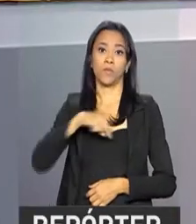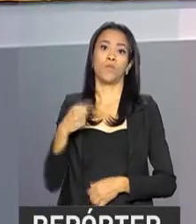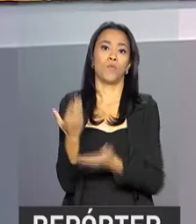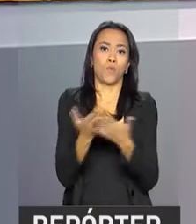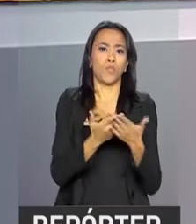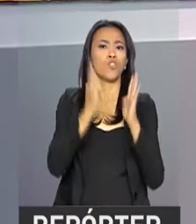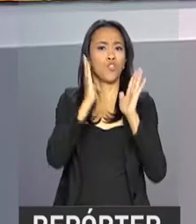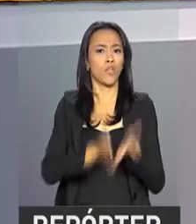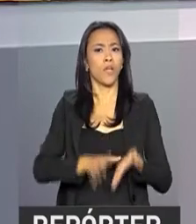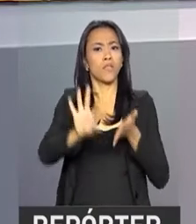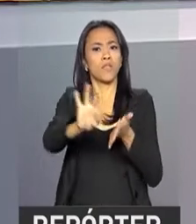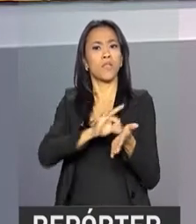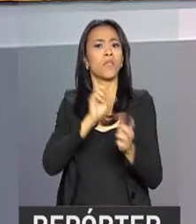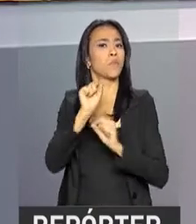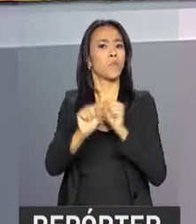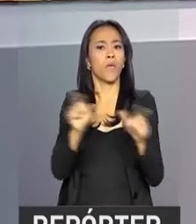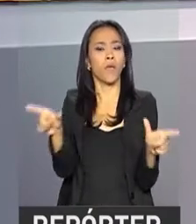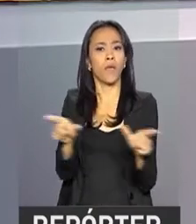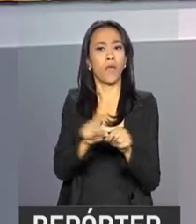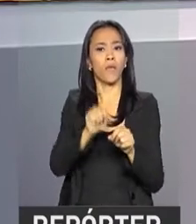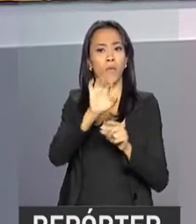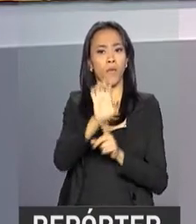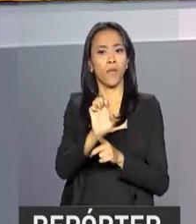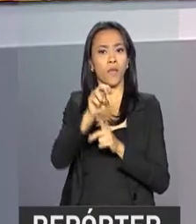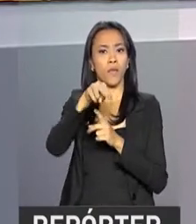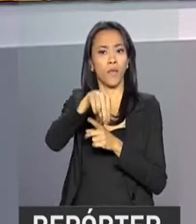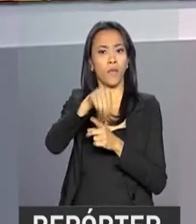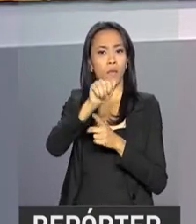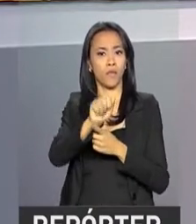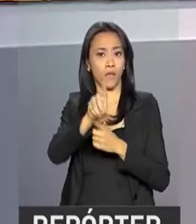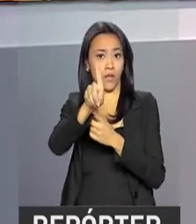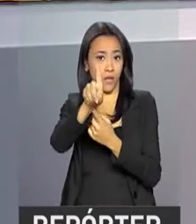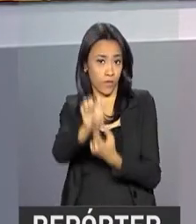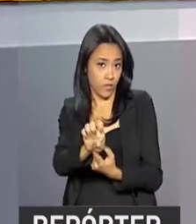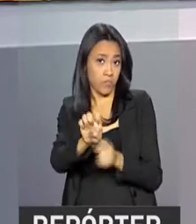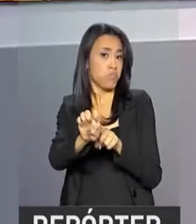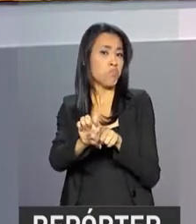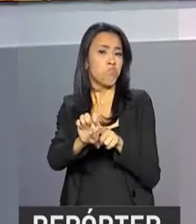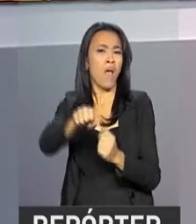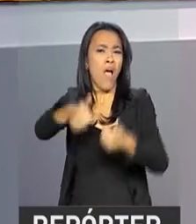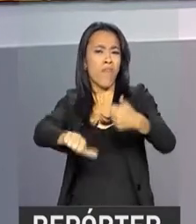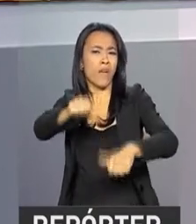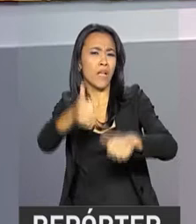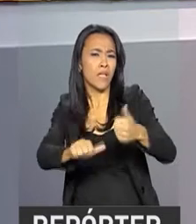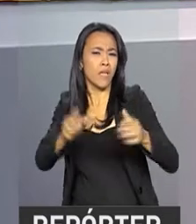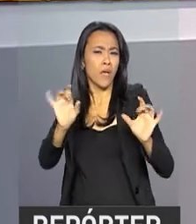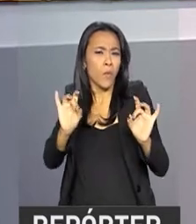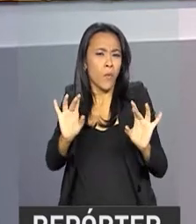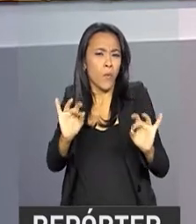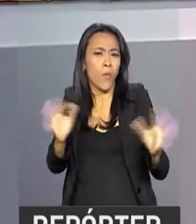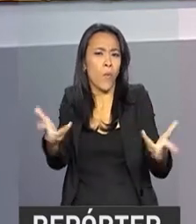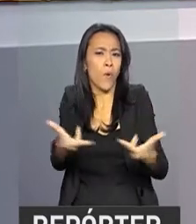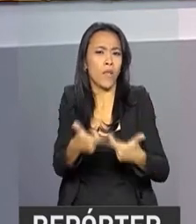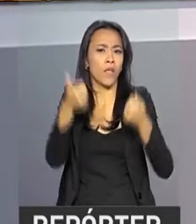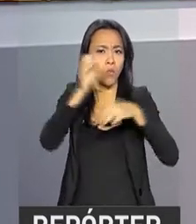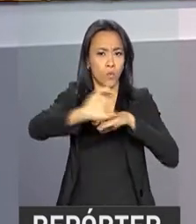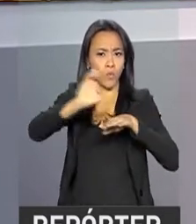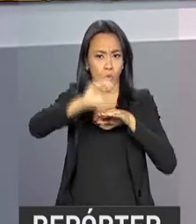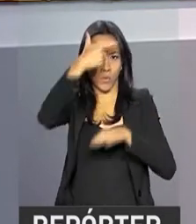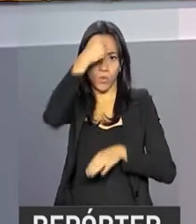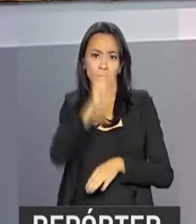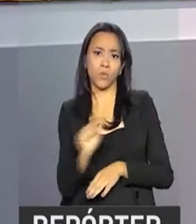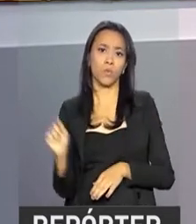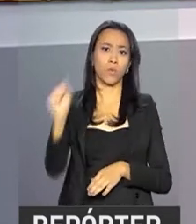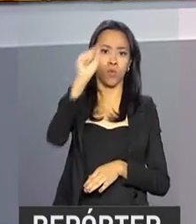estão inscritos no Exame Nacional de Desempenho de Estudantes, o ENAD, que avalia a qualidade dos cursos superiores do